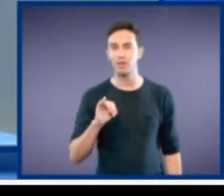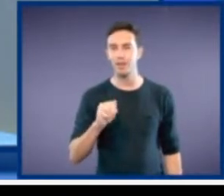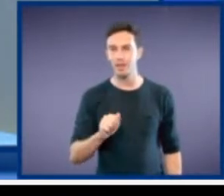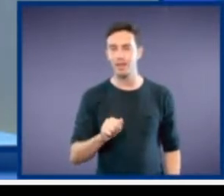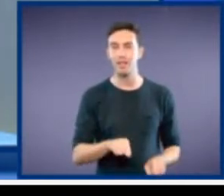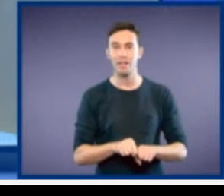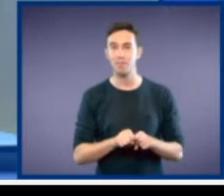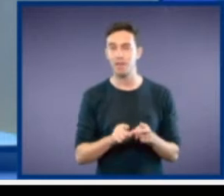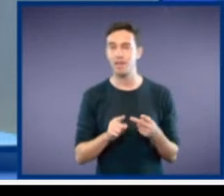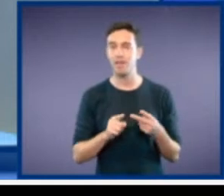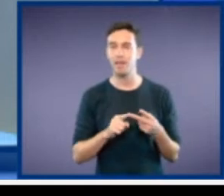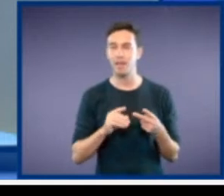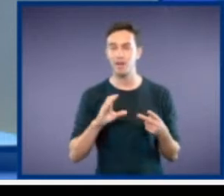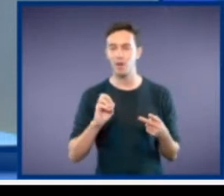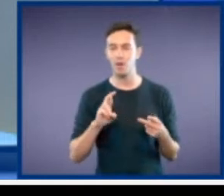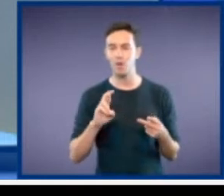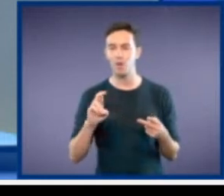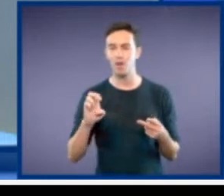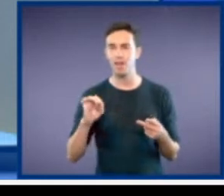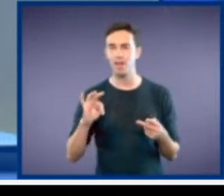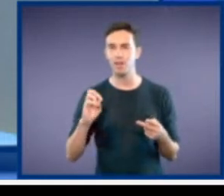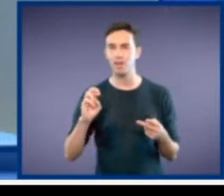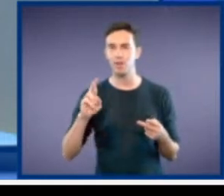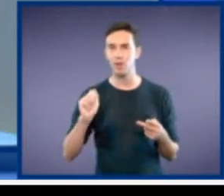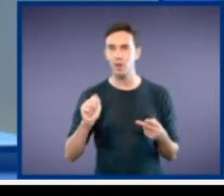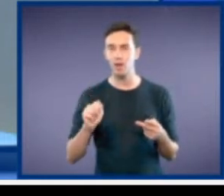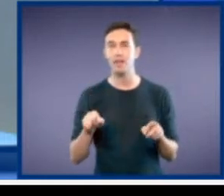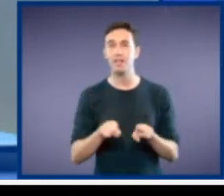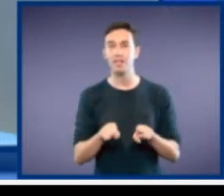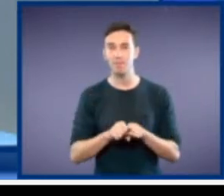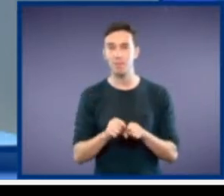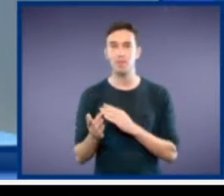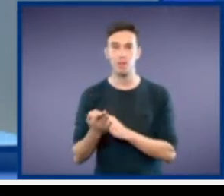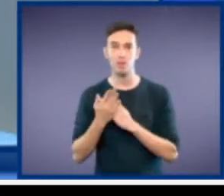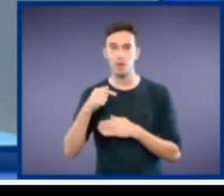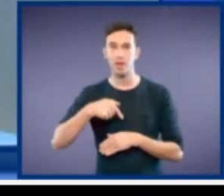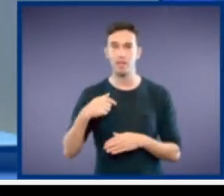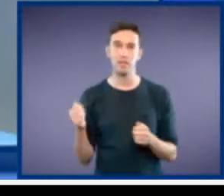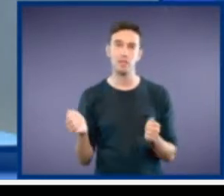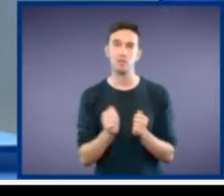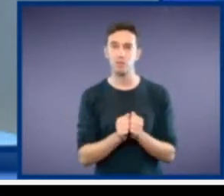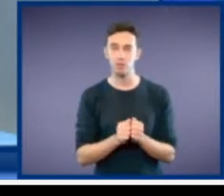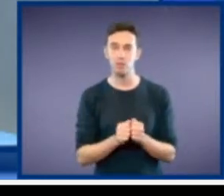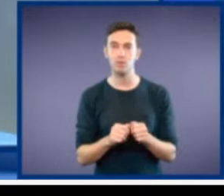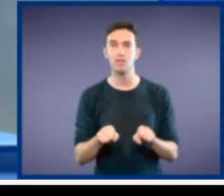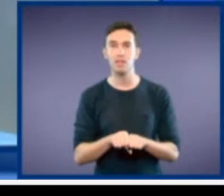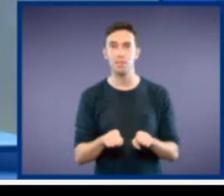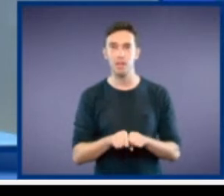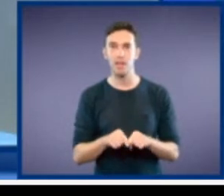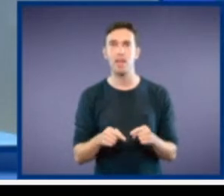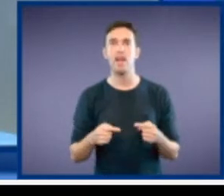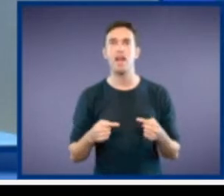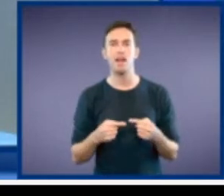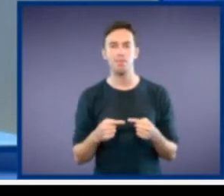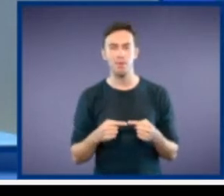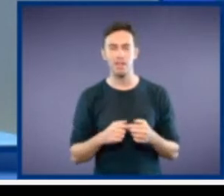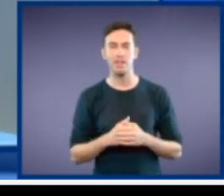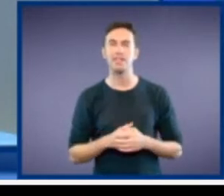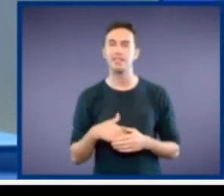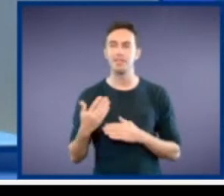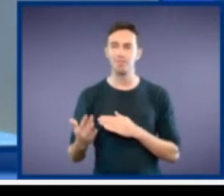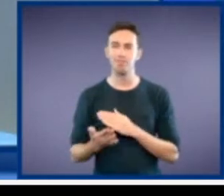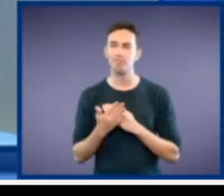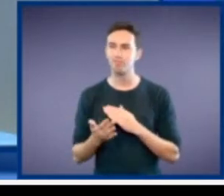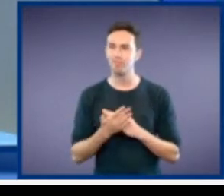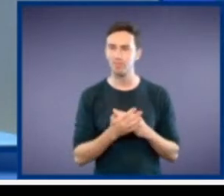brilhantemente conseguiu fazer com que nós aqui estivéssemos, a corretora que também nos